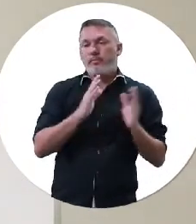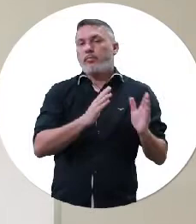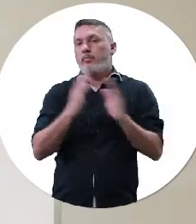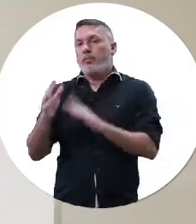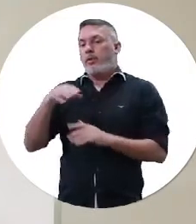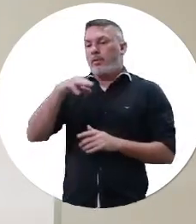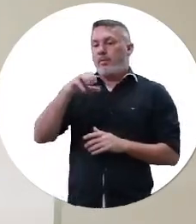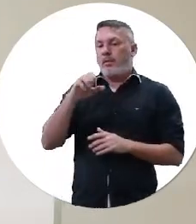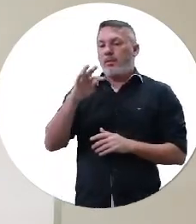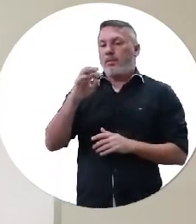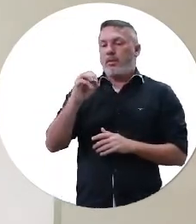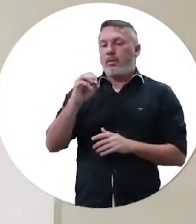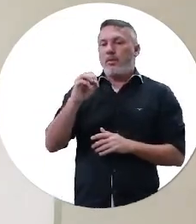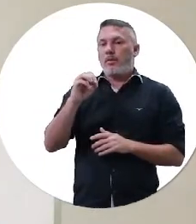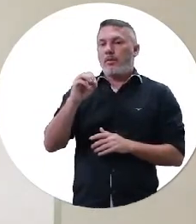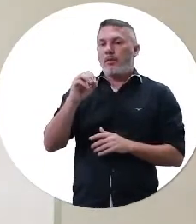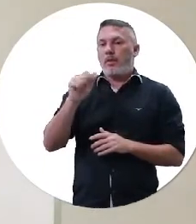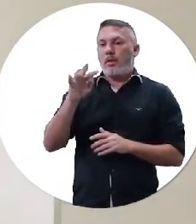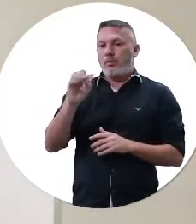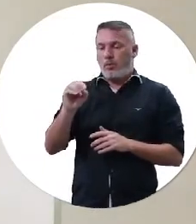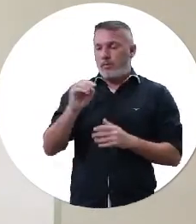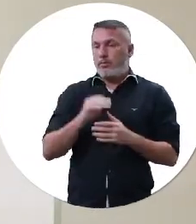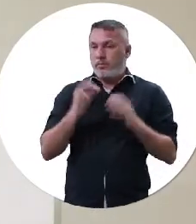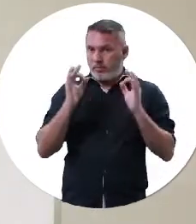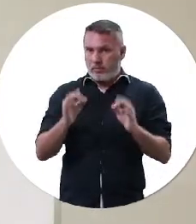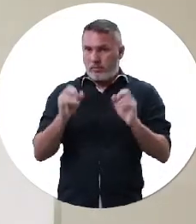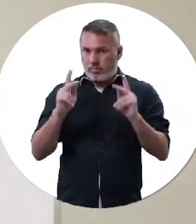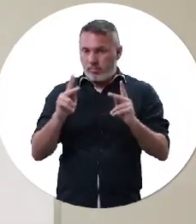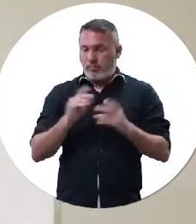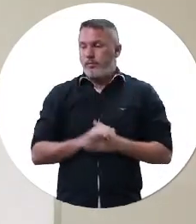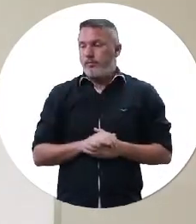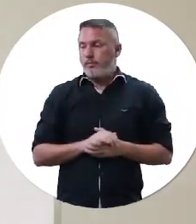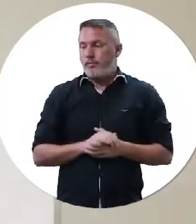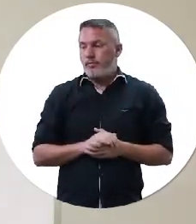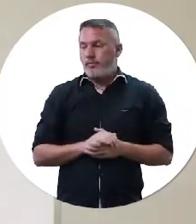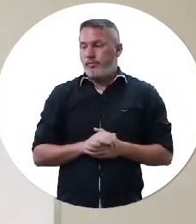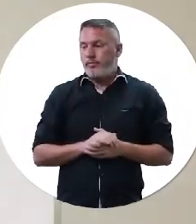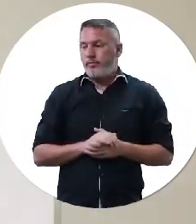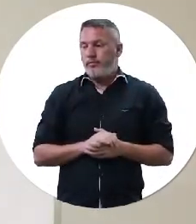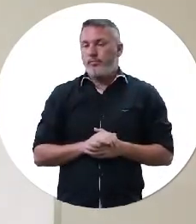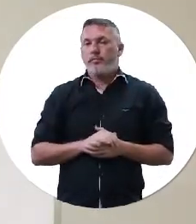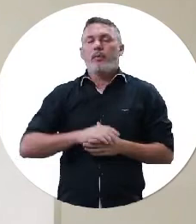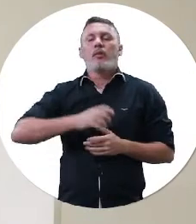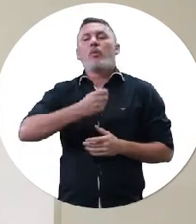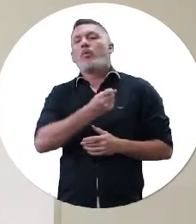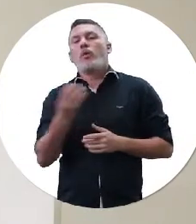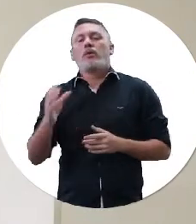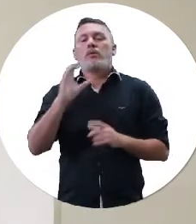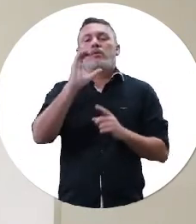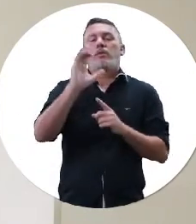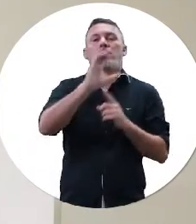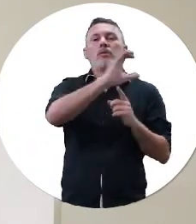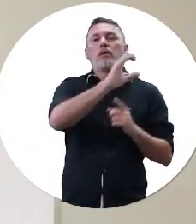Um carbono somente na cadeia principal, no hidrocarboneto. Então eu tenho met.